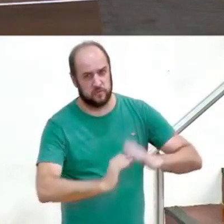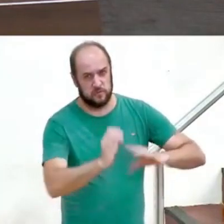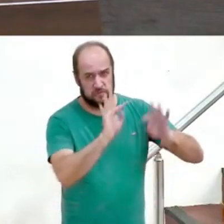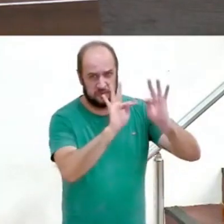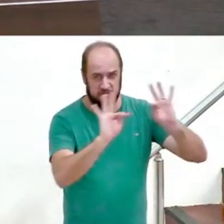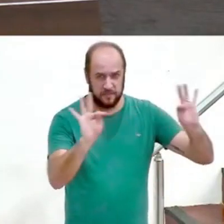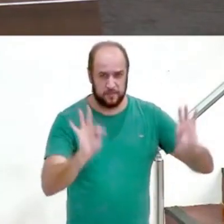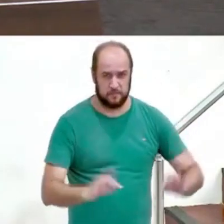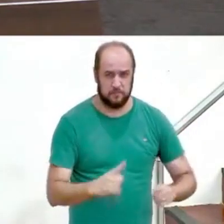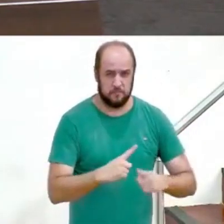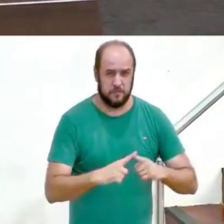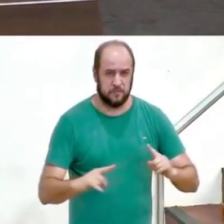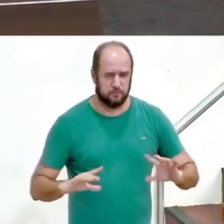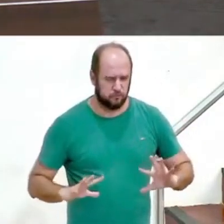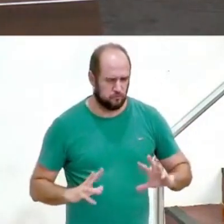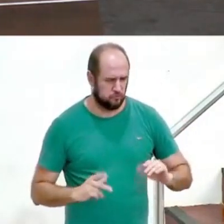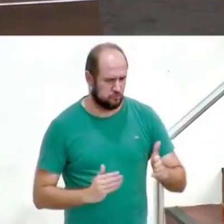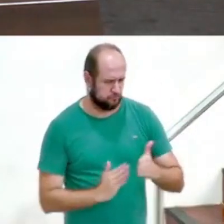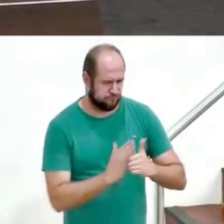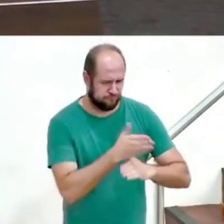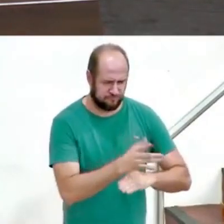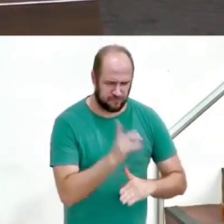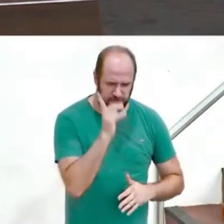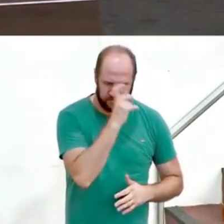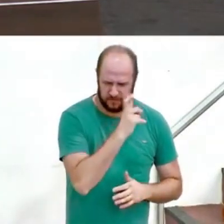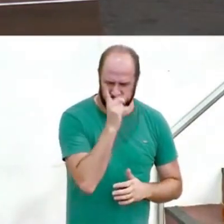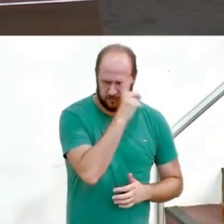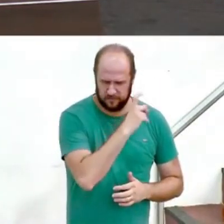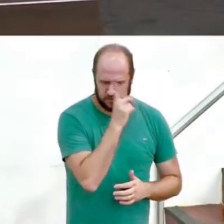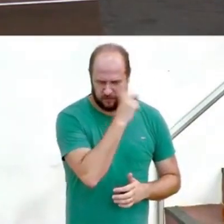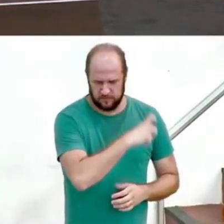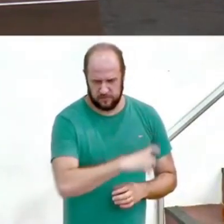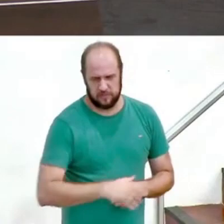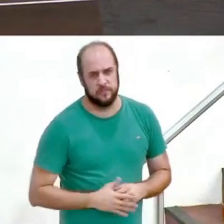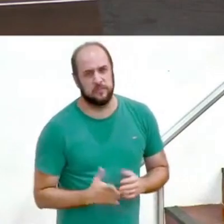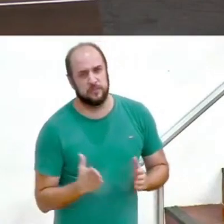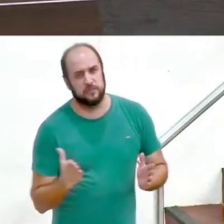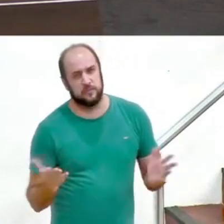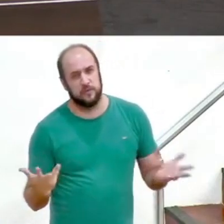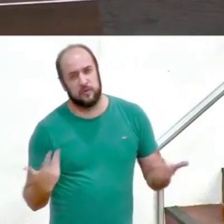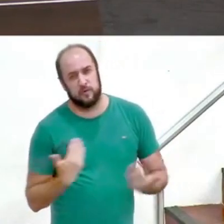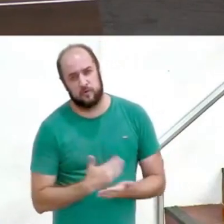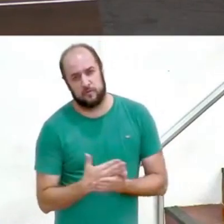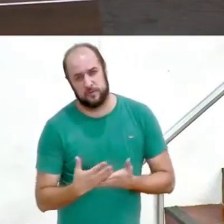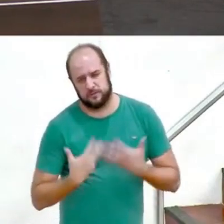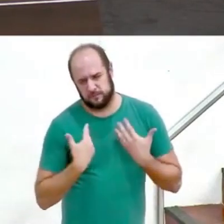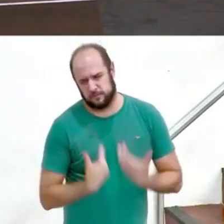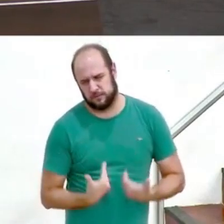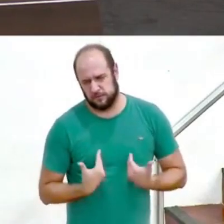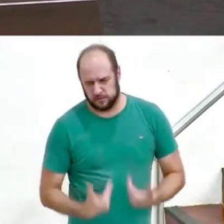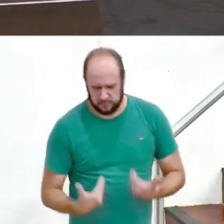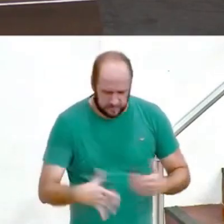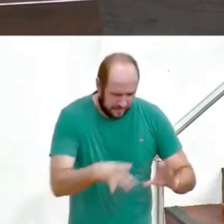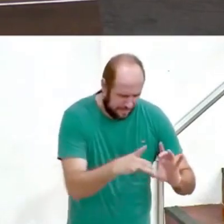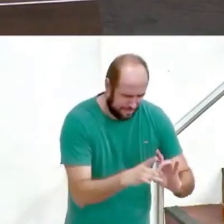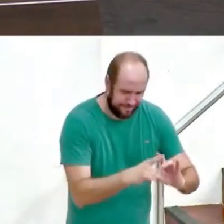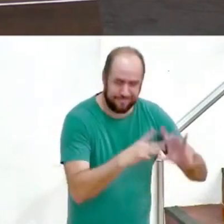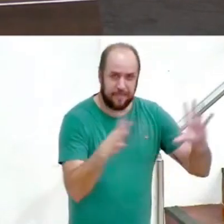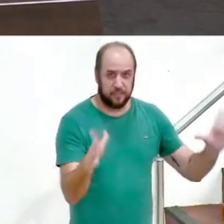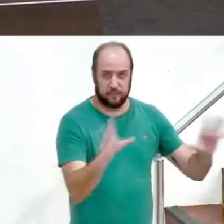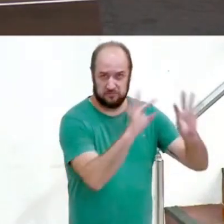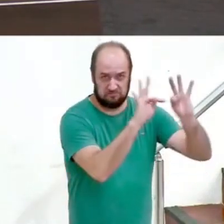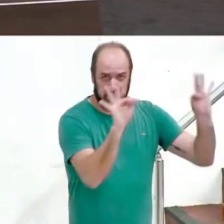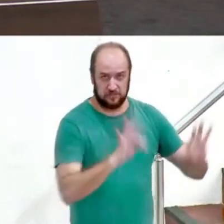pelos obstáculos, pelas dificuldades, eles entram numa fase de desânimo. Eles abandonam a reconstrução do